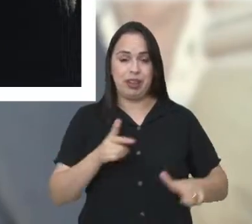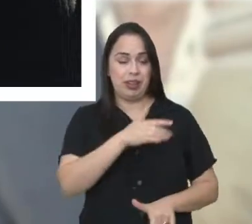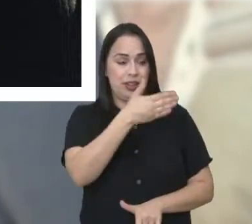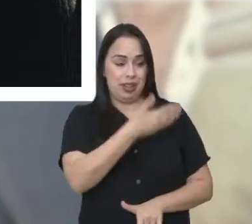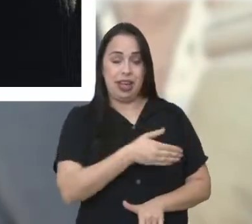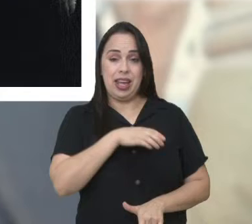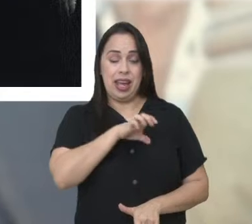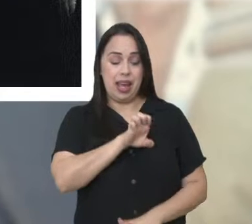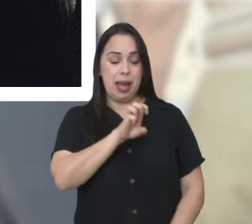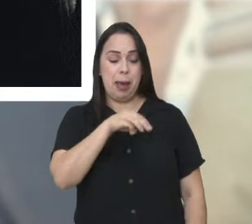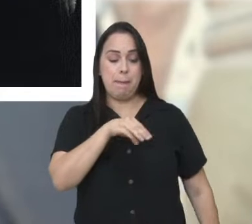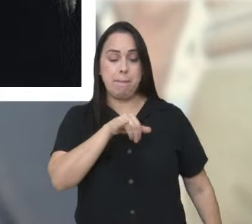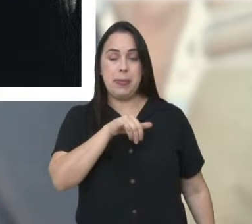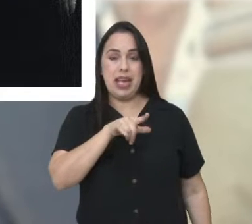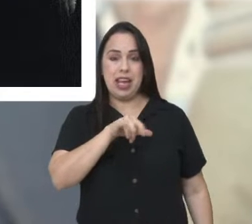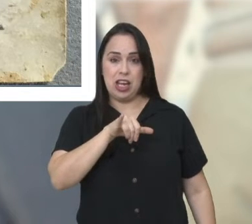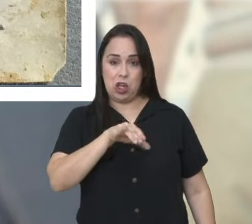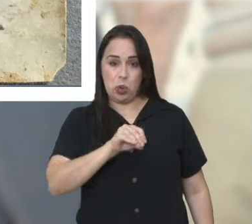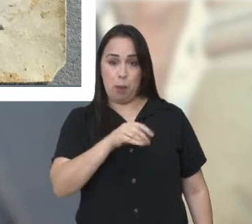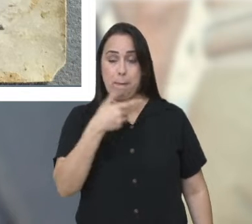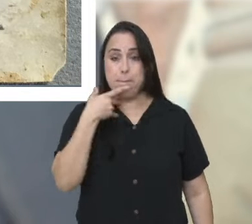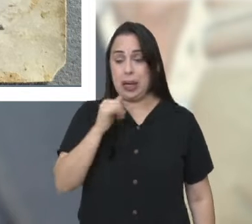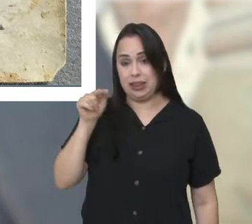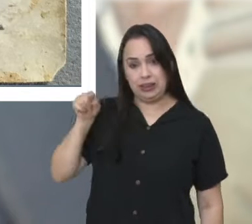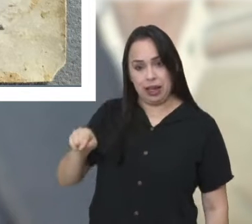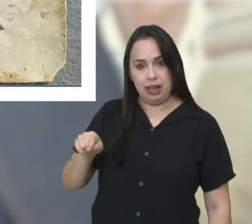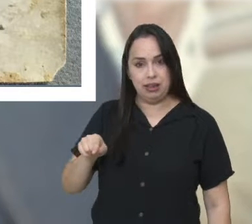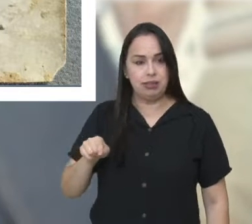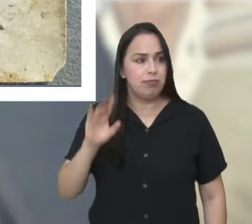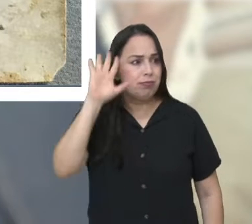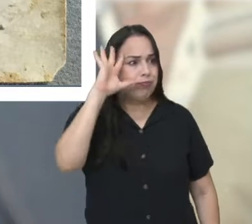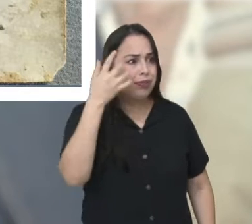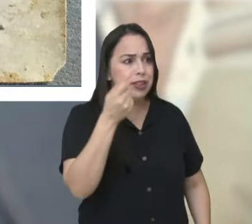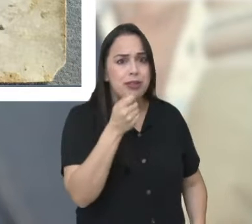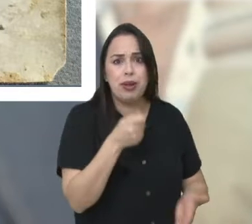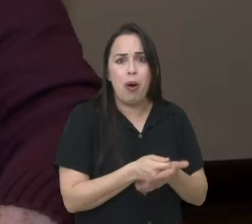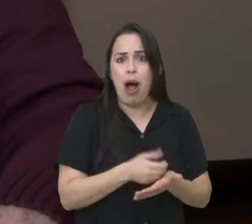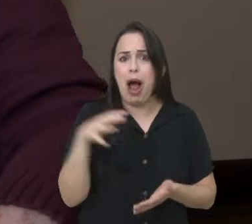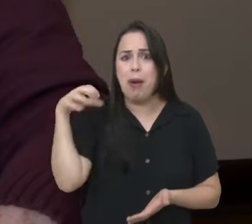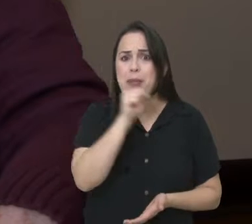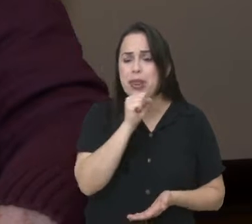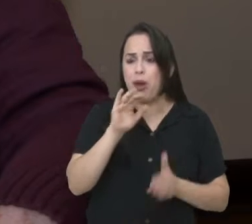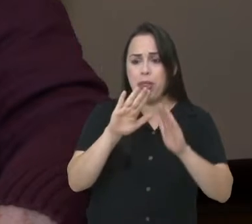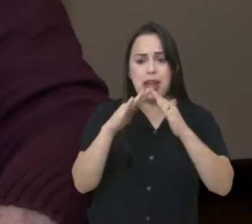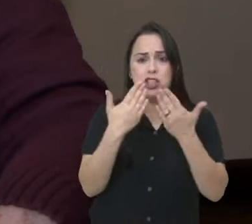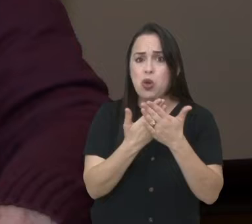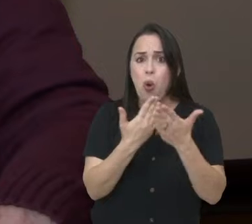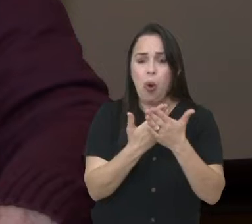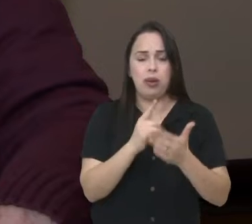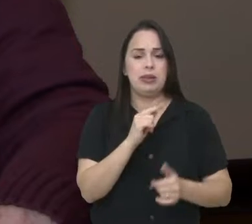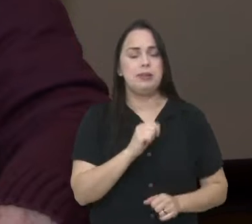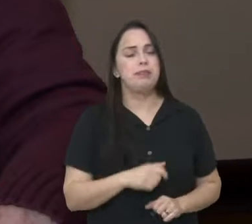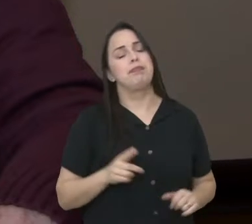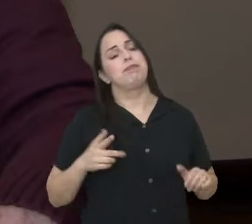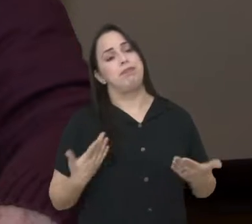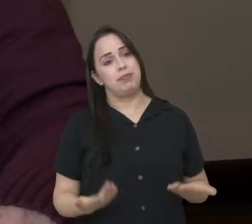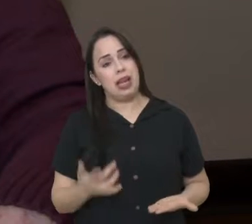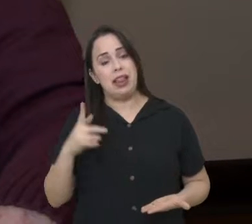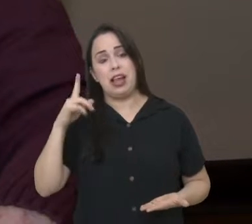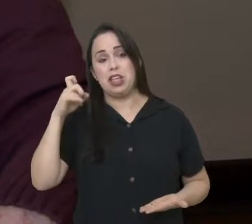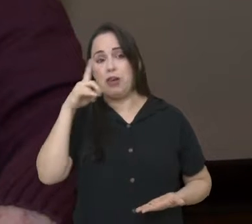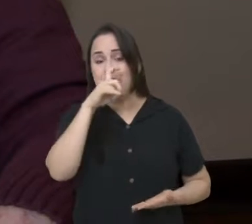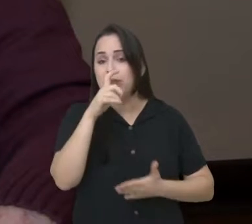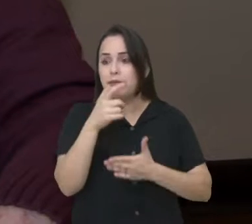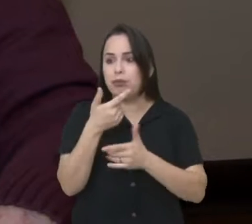Sanches Ortigosa, pai da Dona Emília, resolveu rapidinho a questão da escola. Então, estava difícil porque não